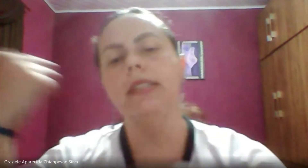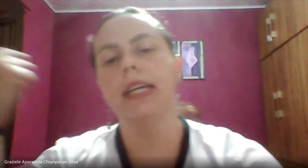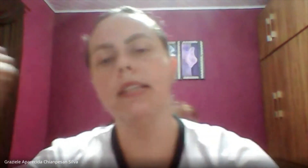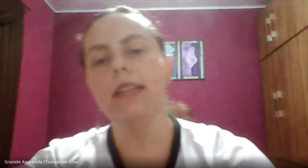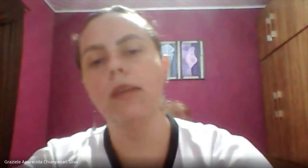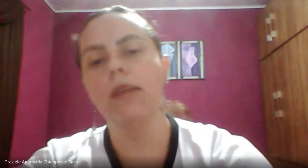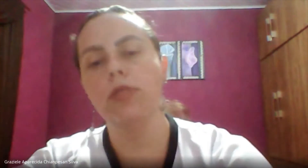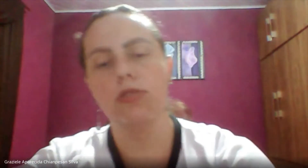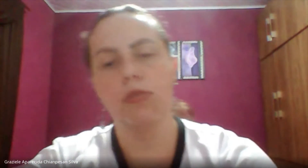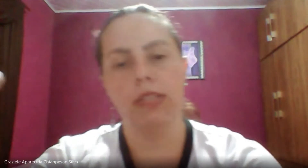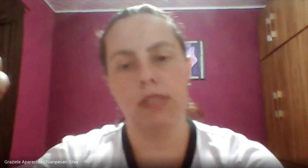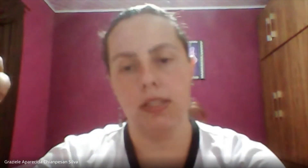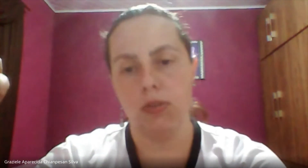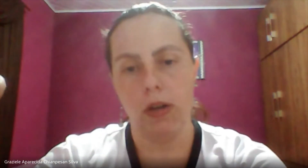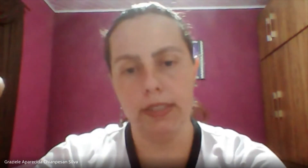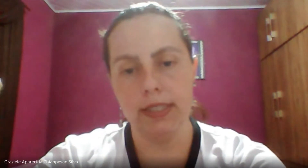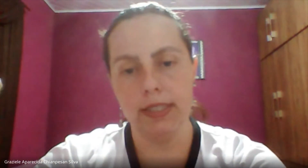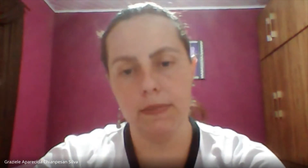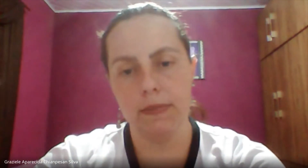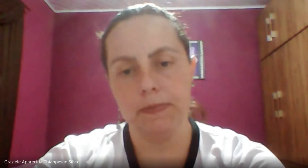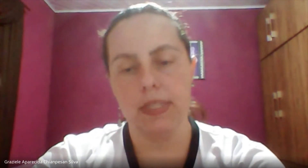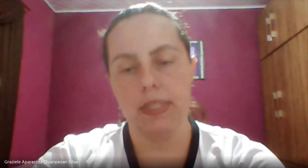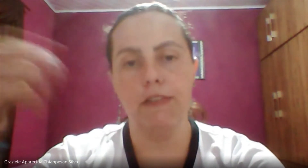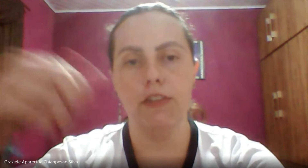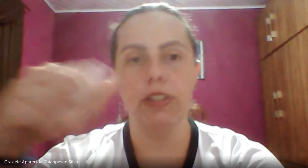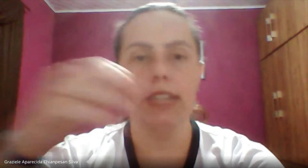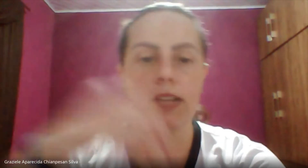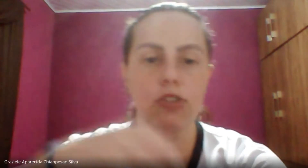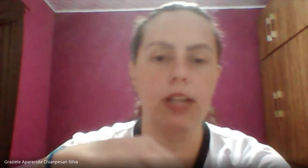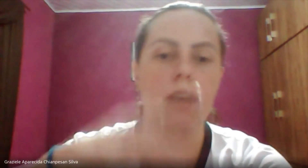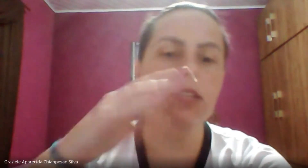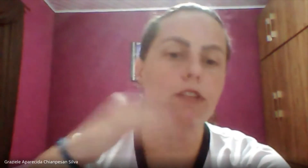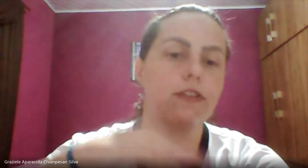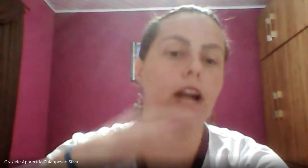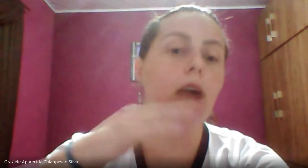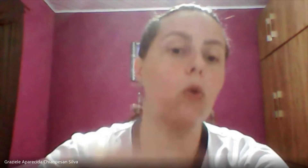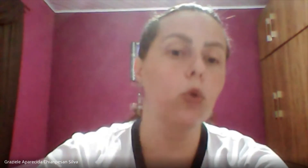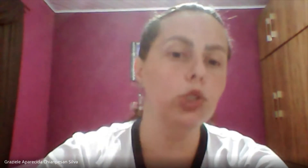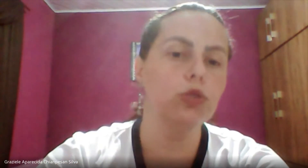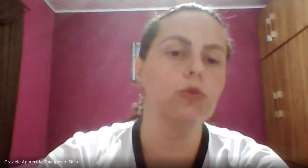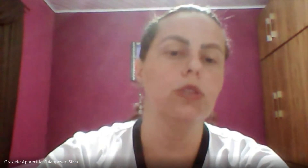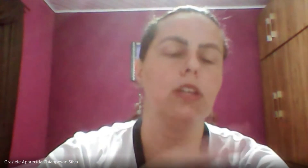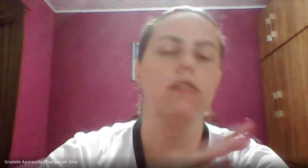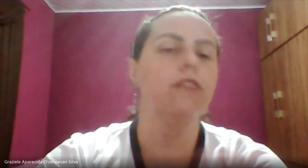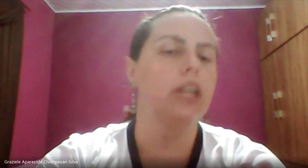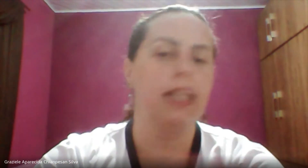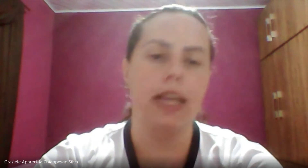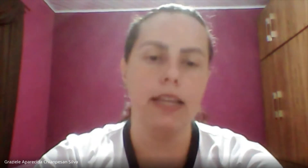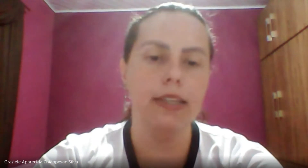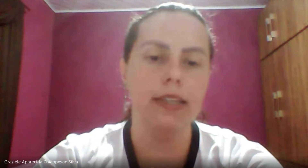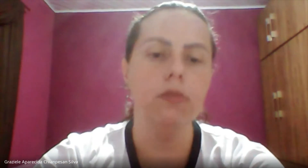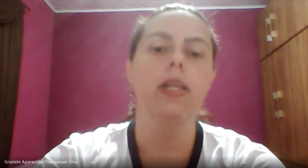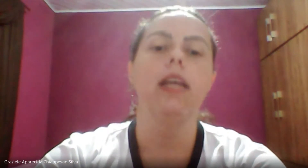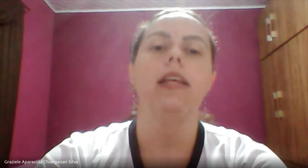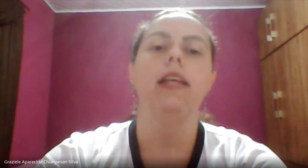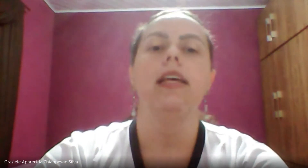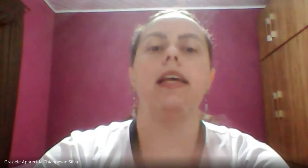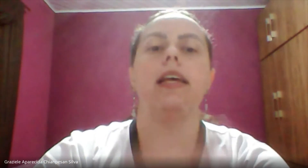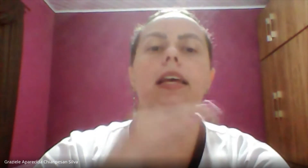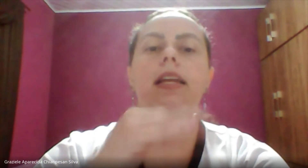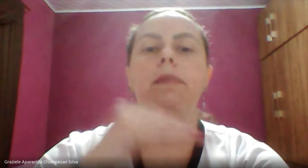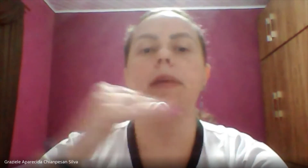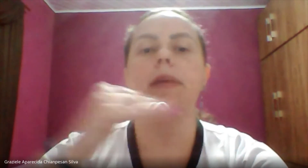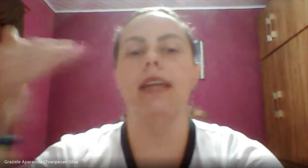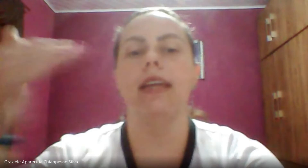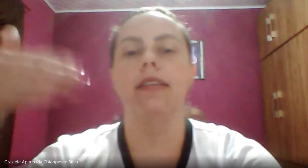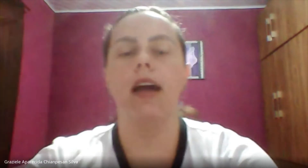ele pertence aos instrumentos das cordas, se ele for tradicional, se ele for acústico, se ele não for elétrico,